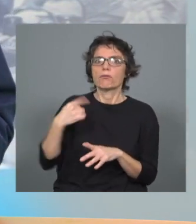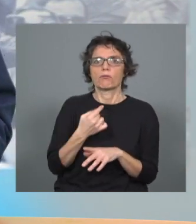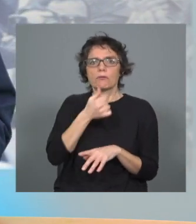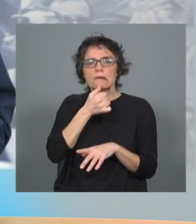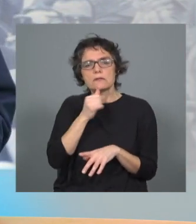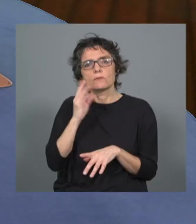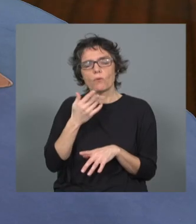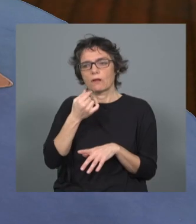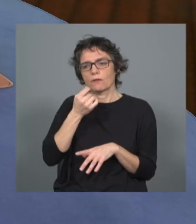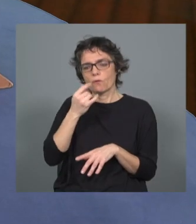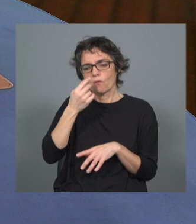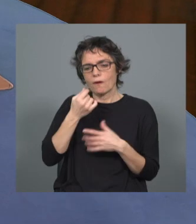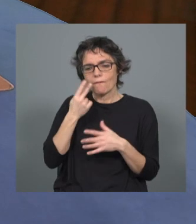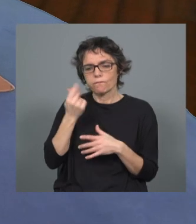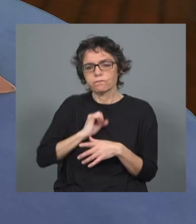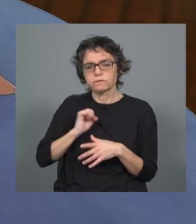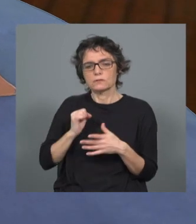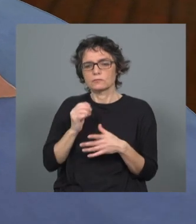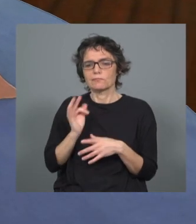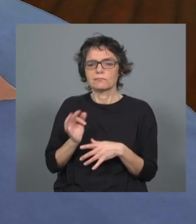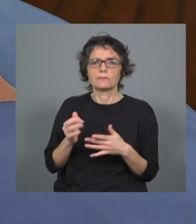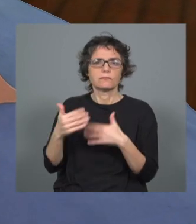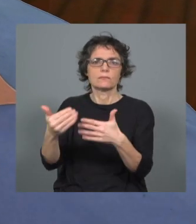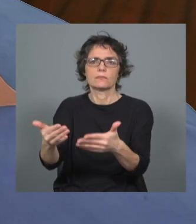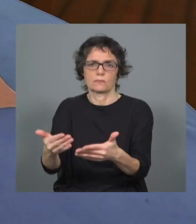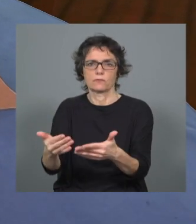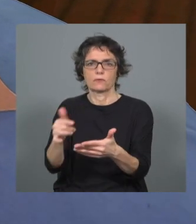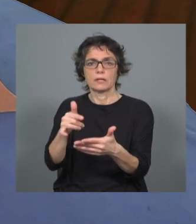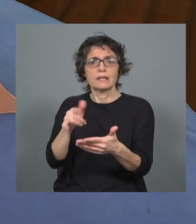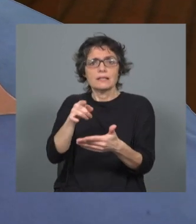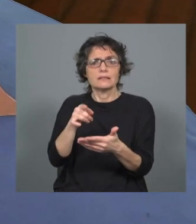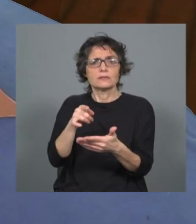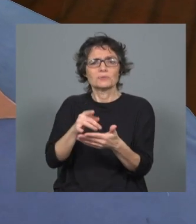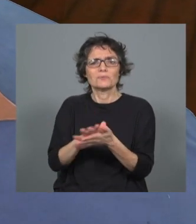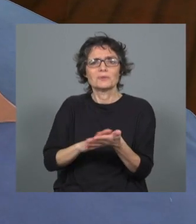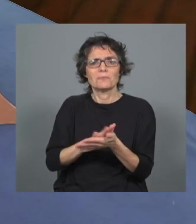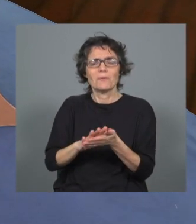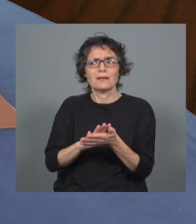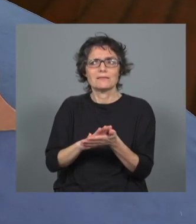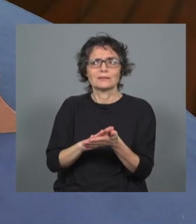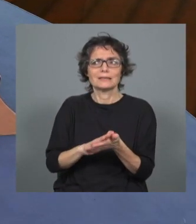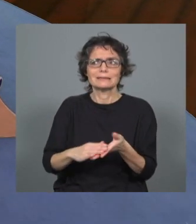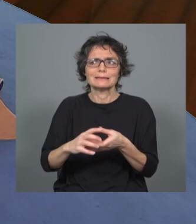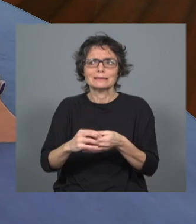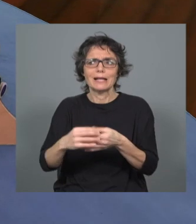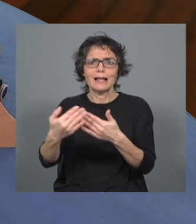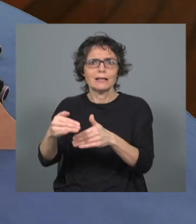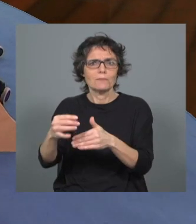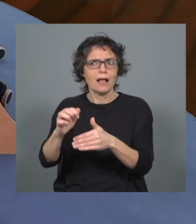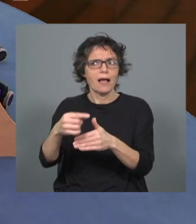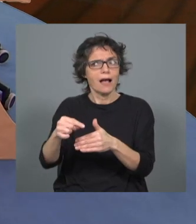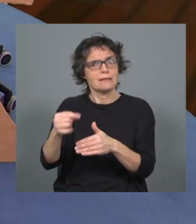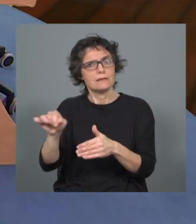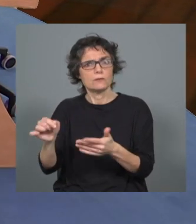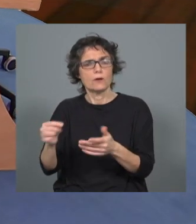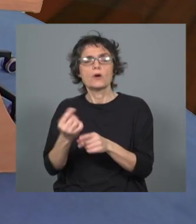ser vivida, é um princípio que não se dá bem depois com limites. Afinal de contas, se eu devo ser senhor